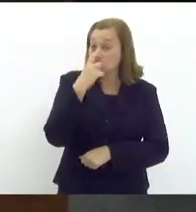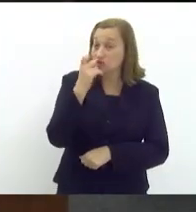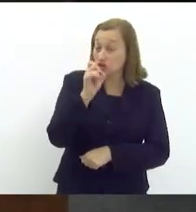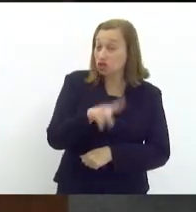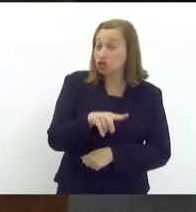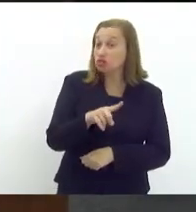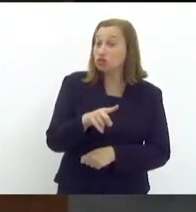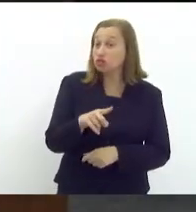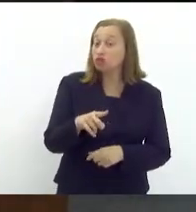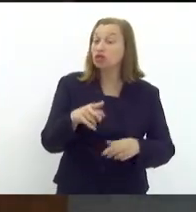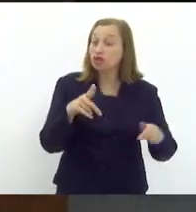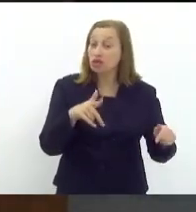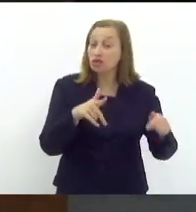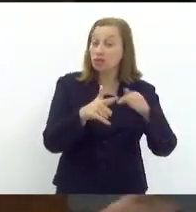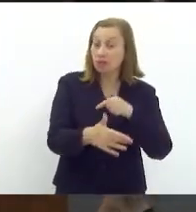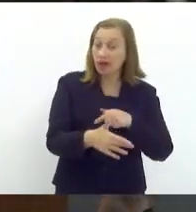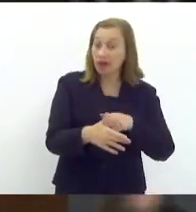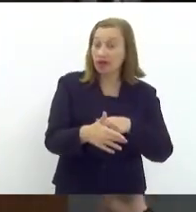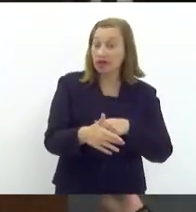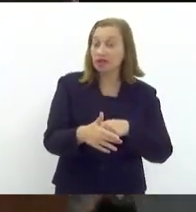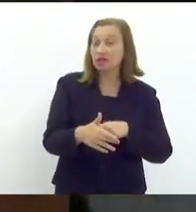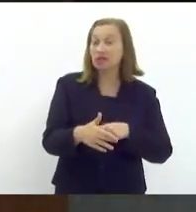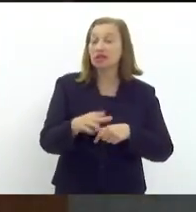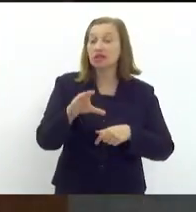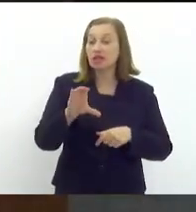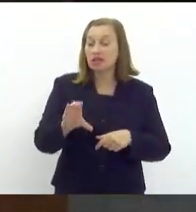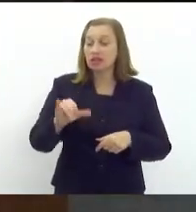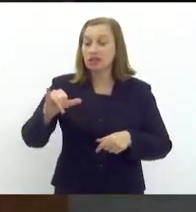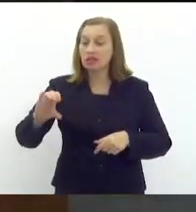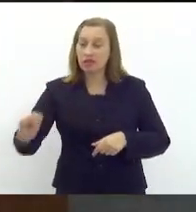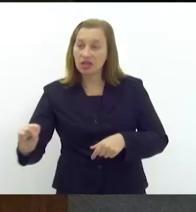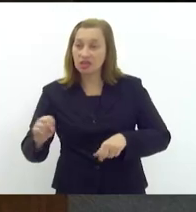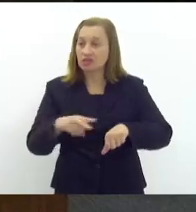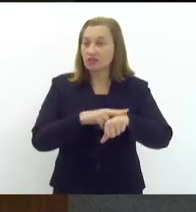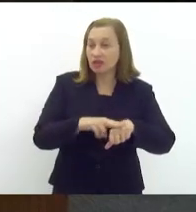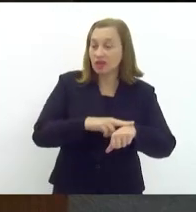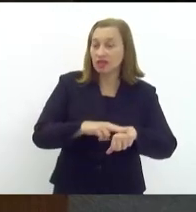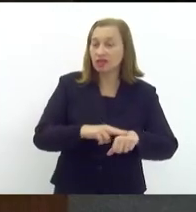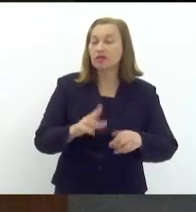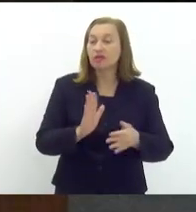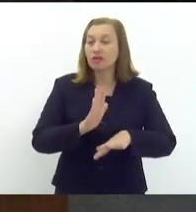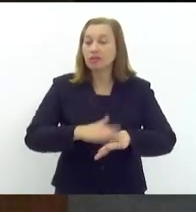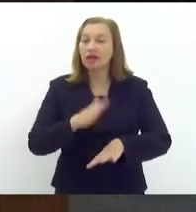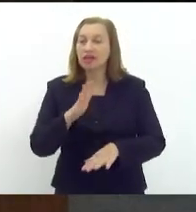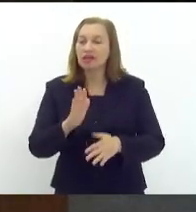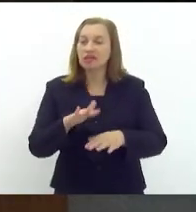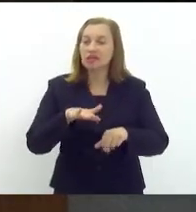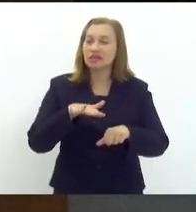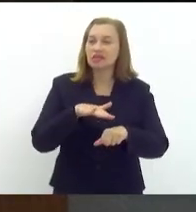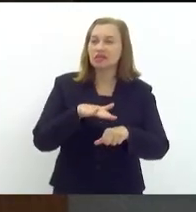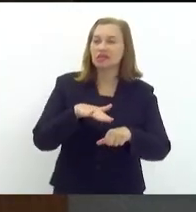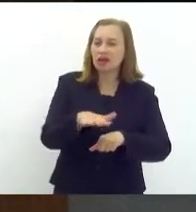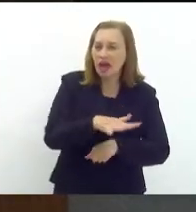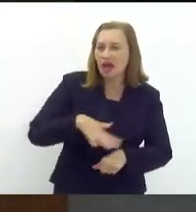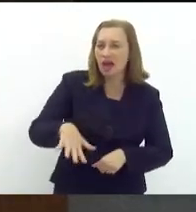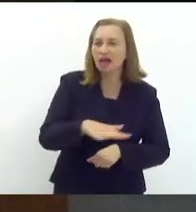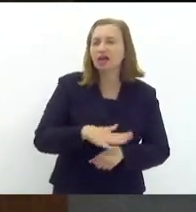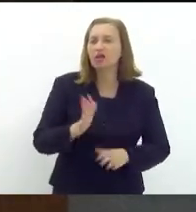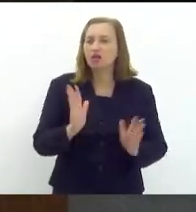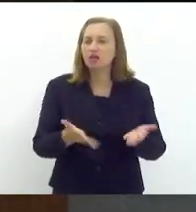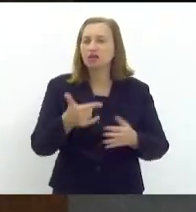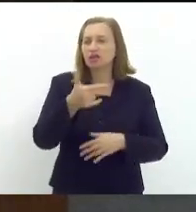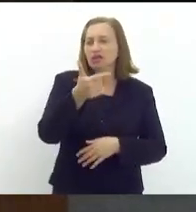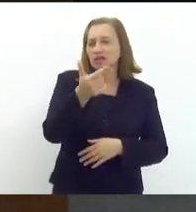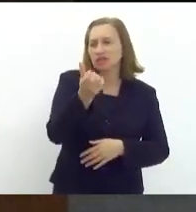que interferem no ICMS Verde mas também precisa garantir mais áreas protegidas hoje a gente tem cerca de 70% do território